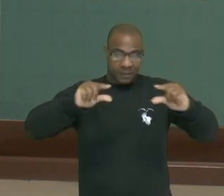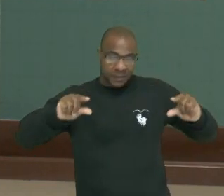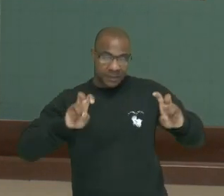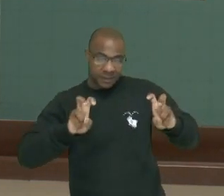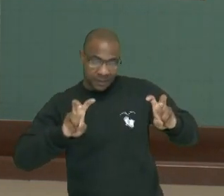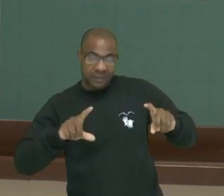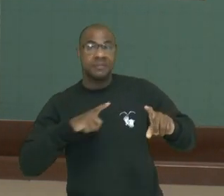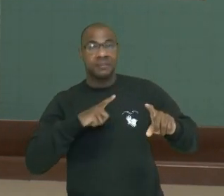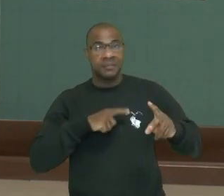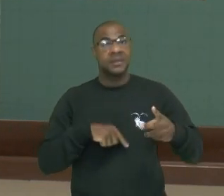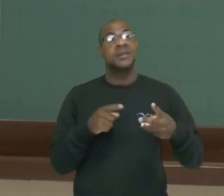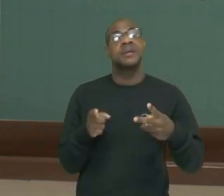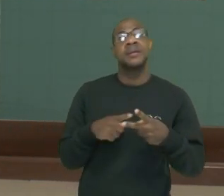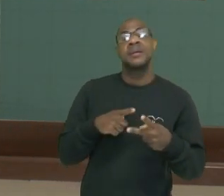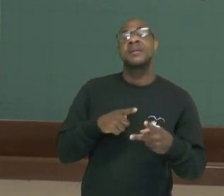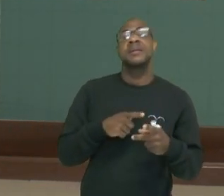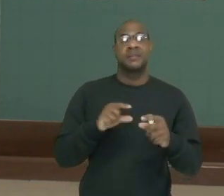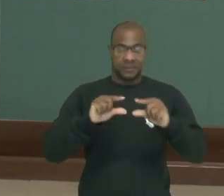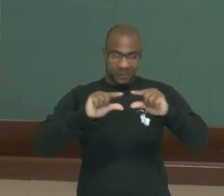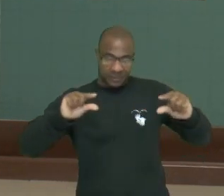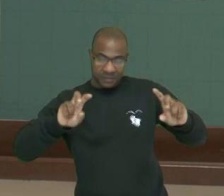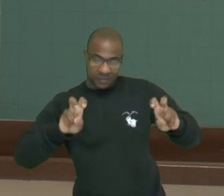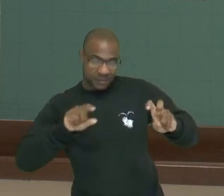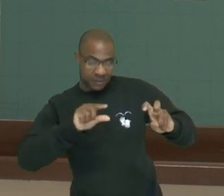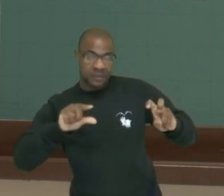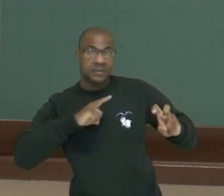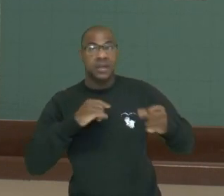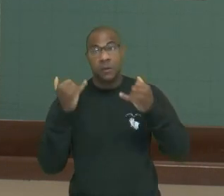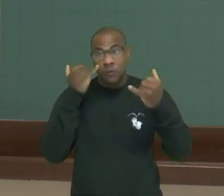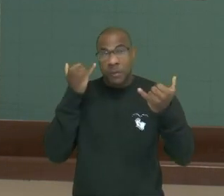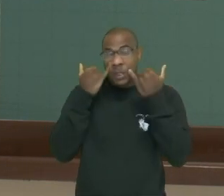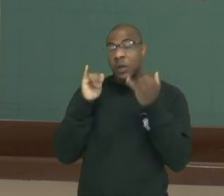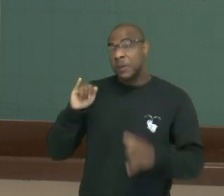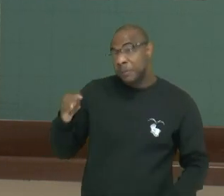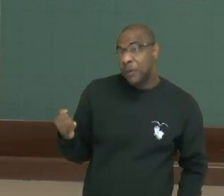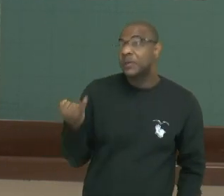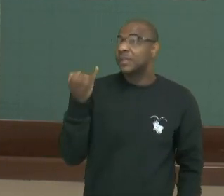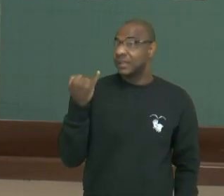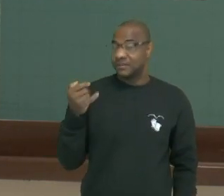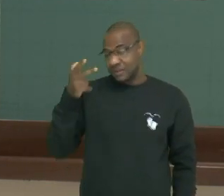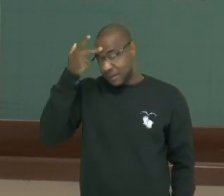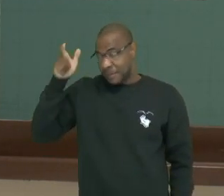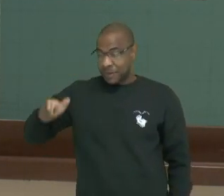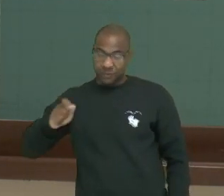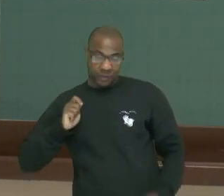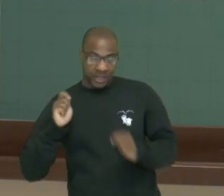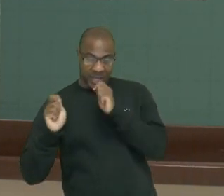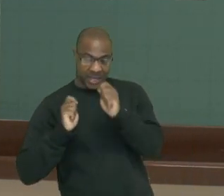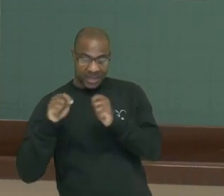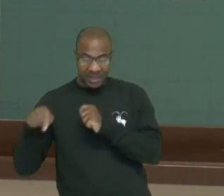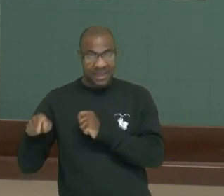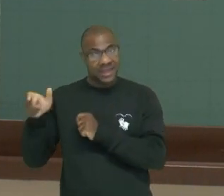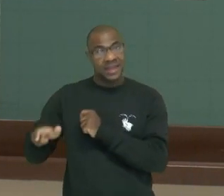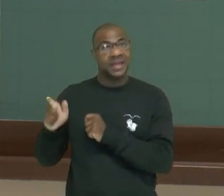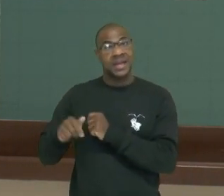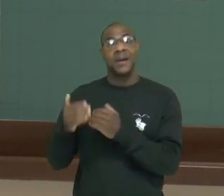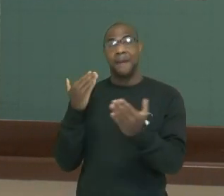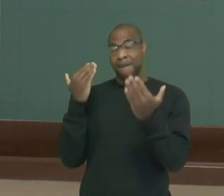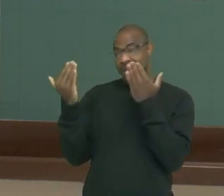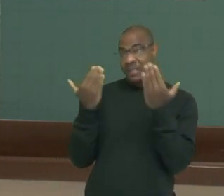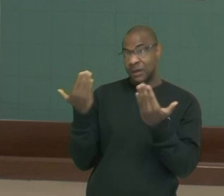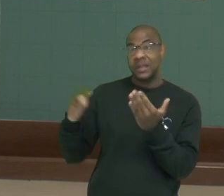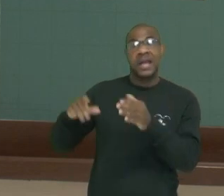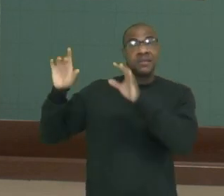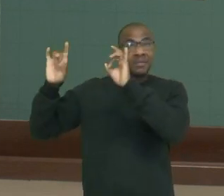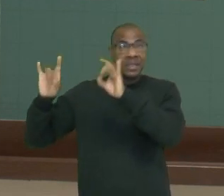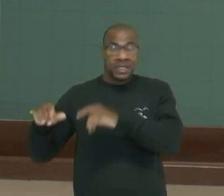do subtítulo. No subtítulo já temos informações importantes do entrevistado, que é um psicólogo, que é